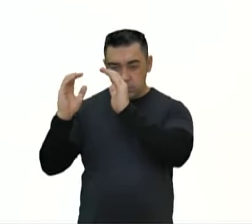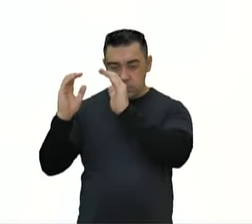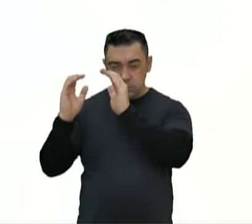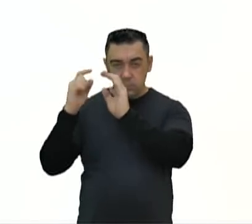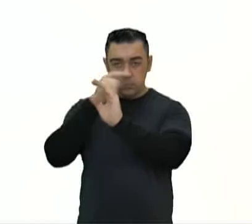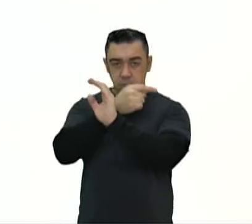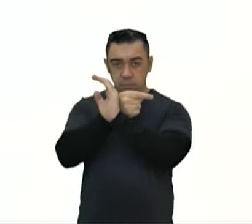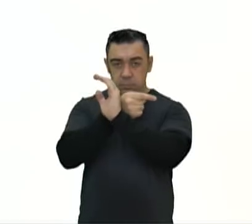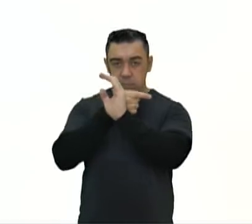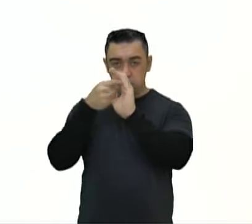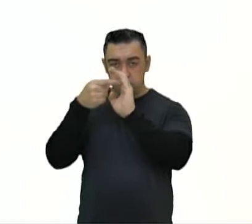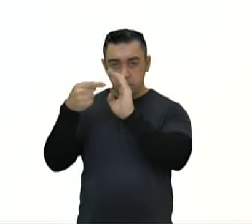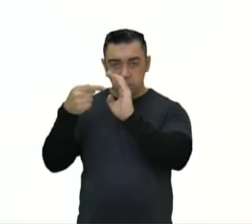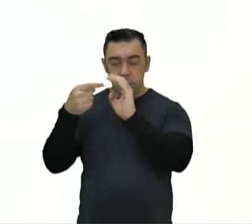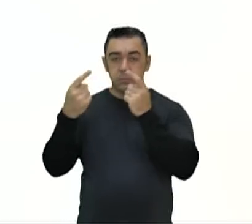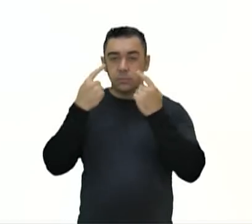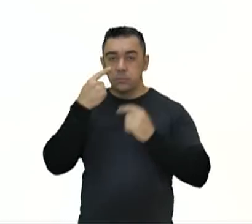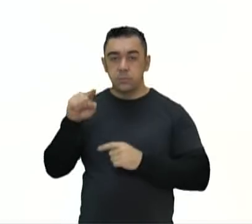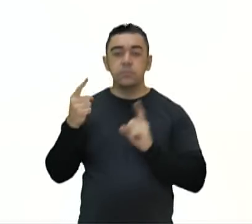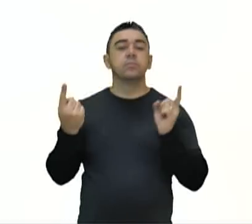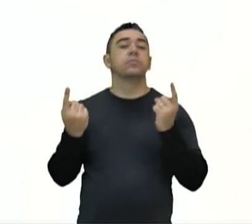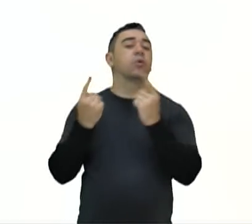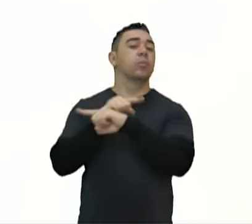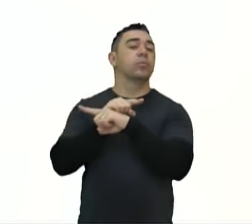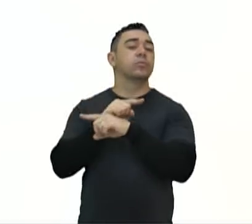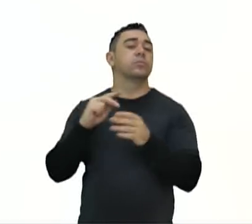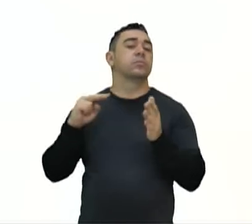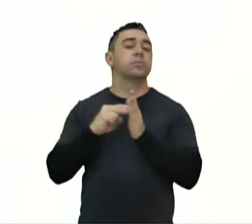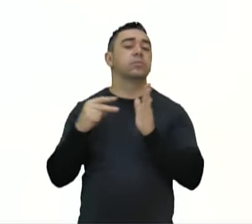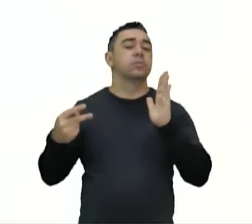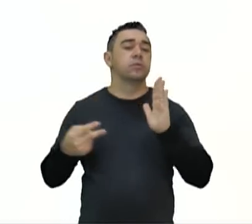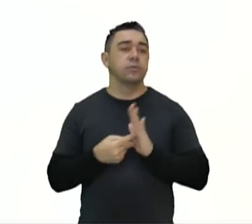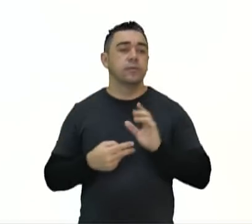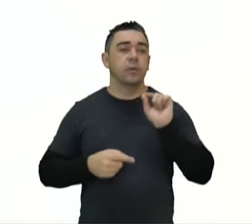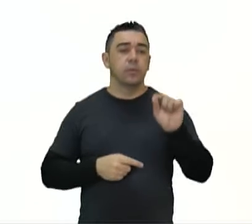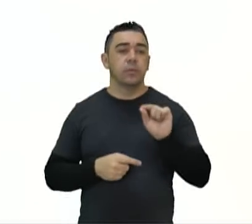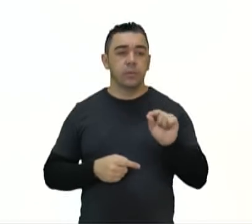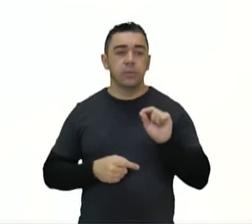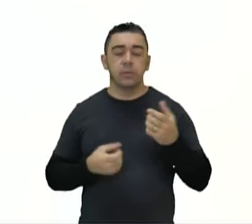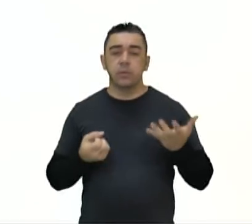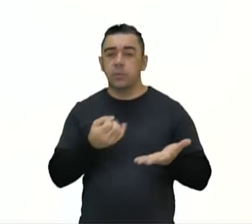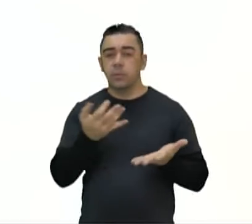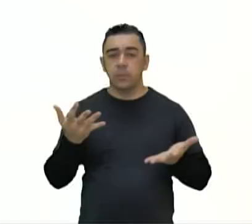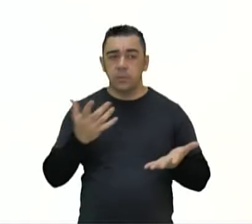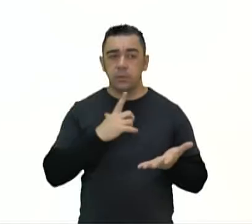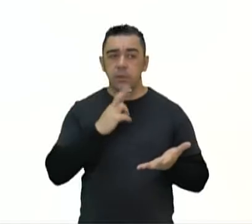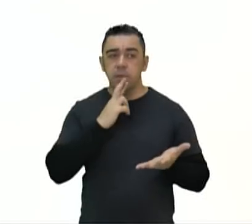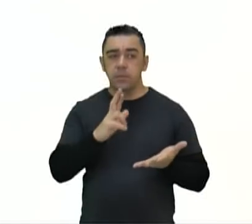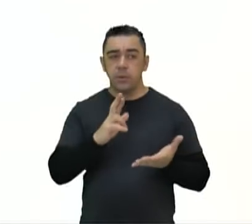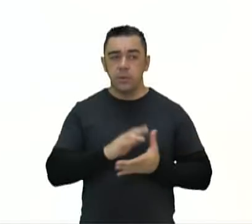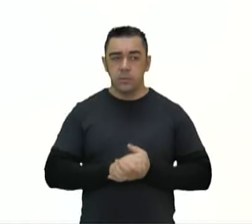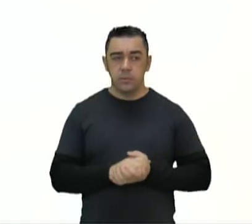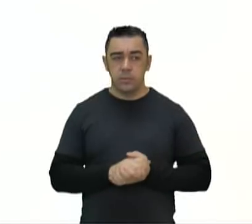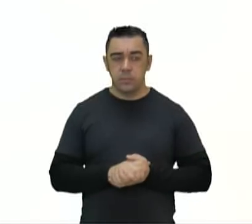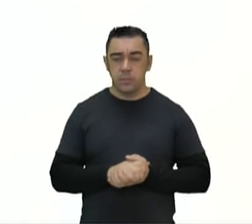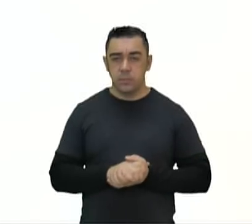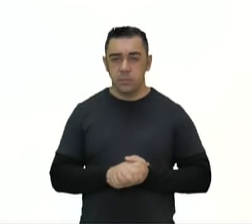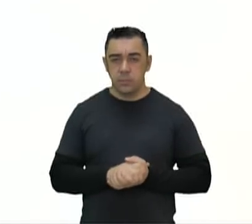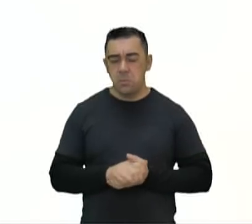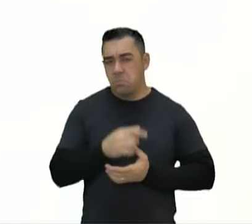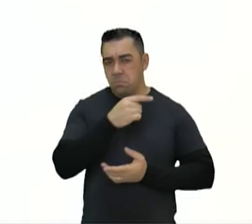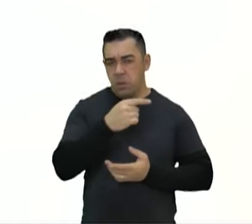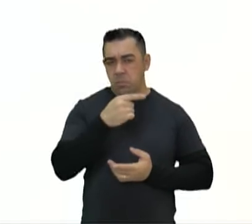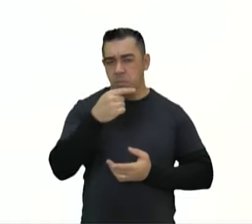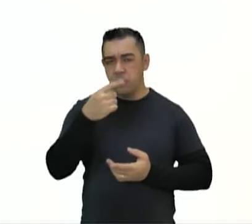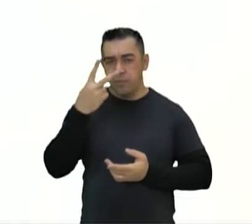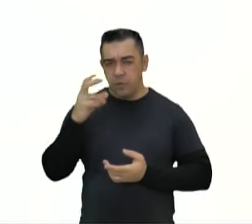o oposto e vai dar qual o significado e o valor da expressão menos